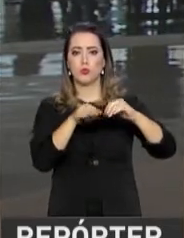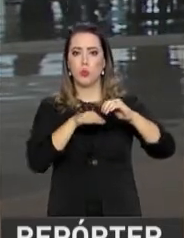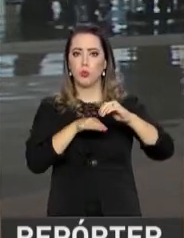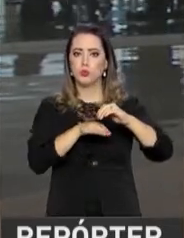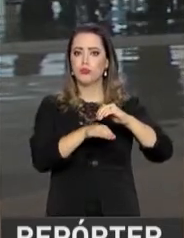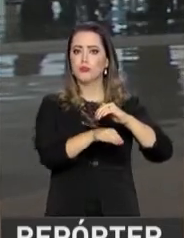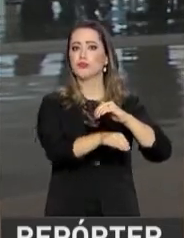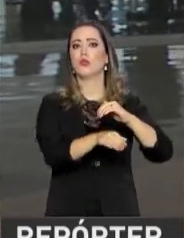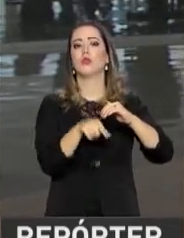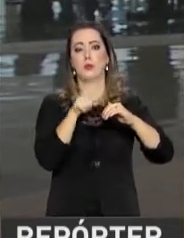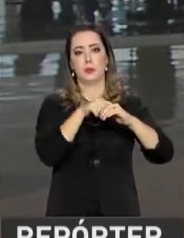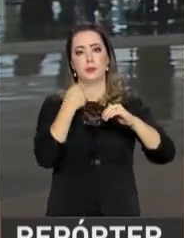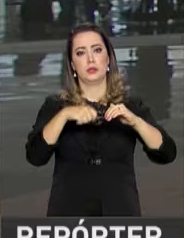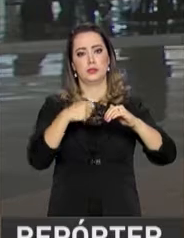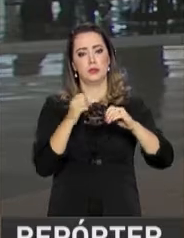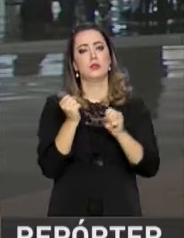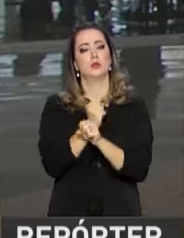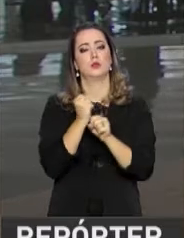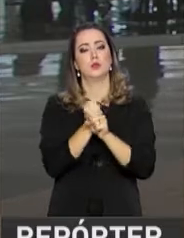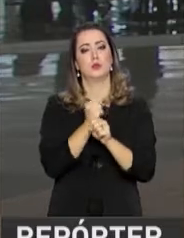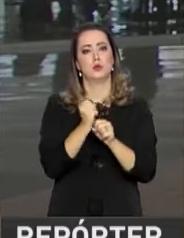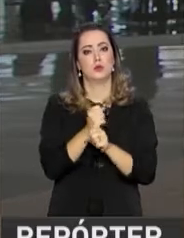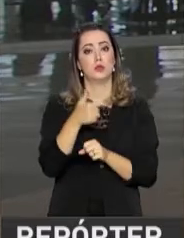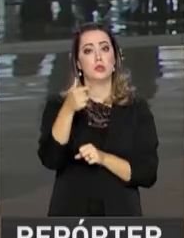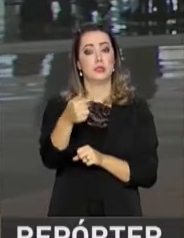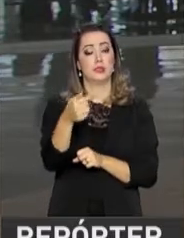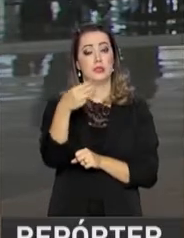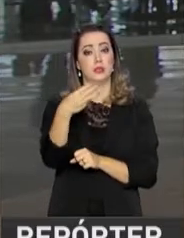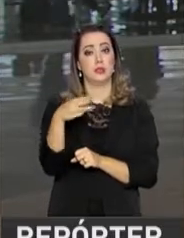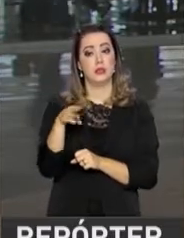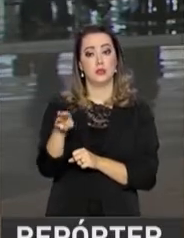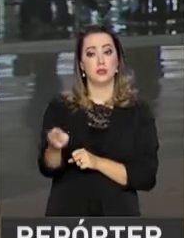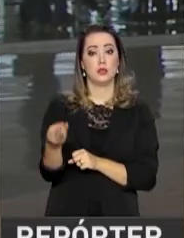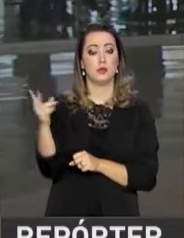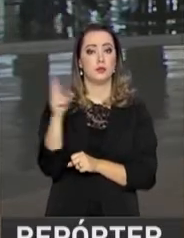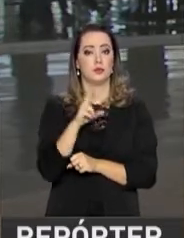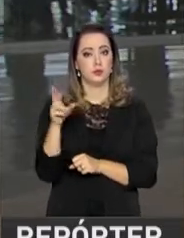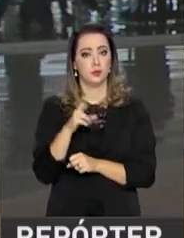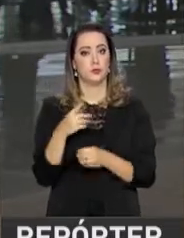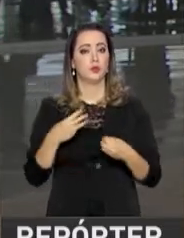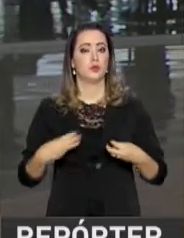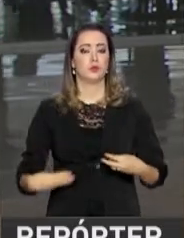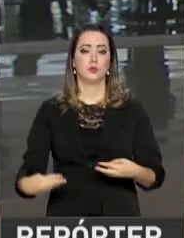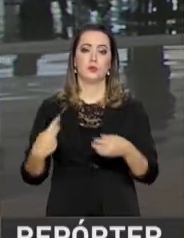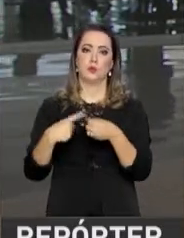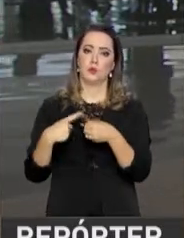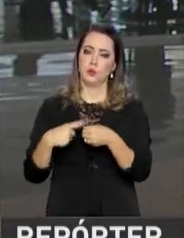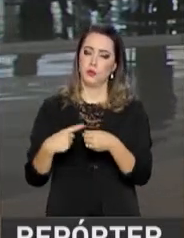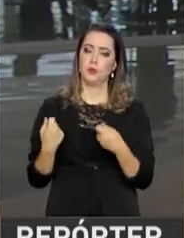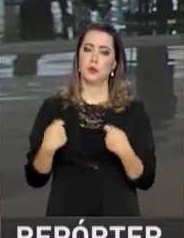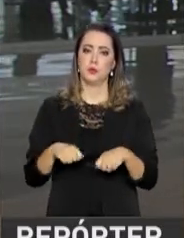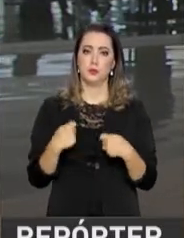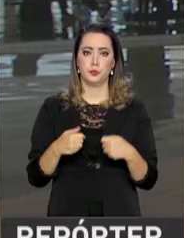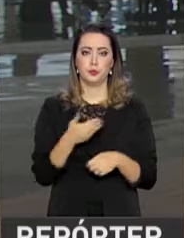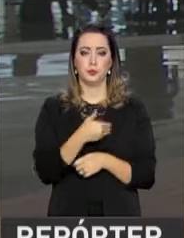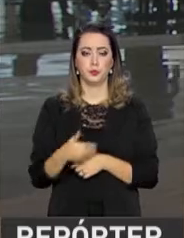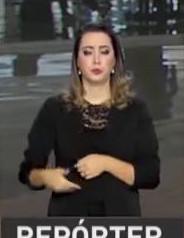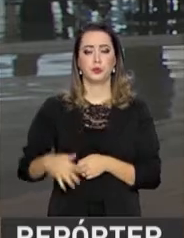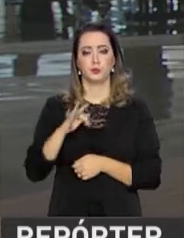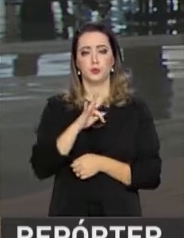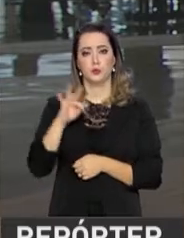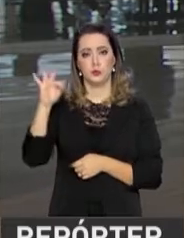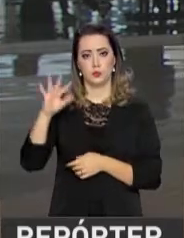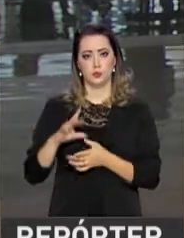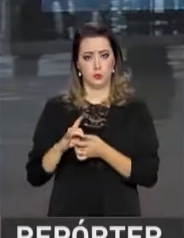333 milhões de reais e virão do Ministério das Cidades com contrapartida do governo